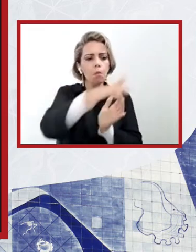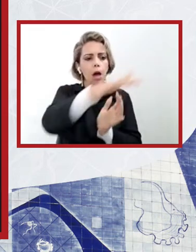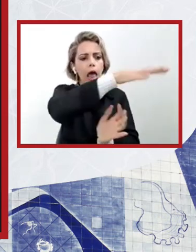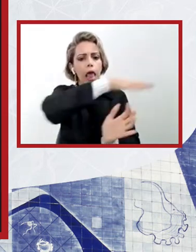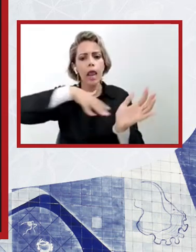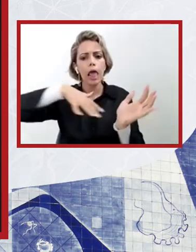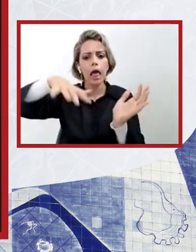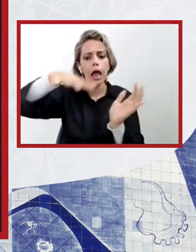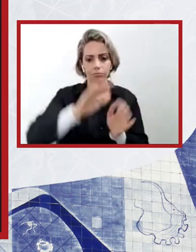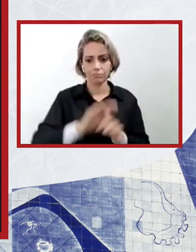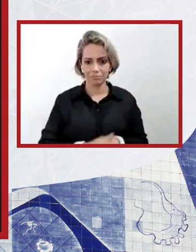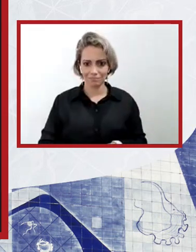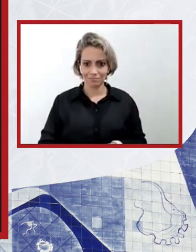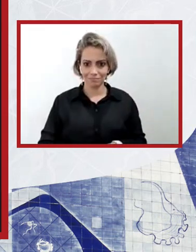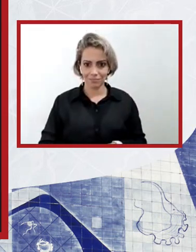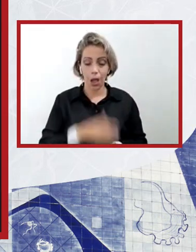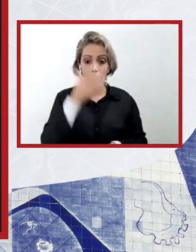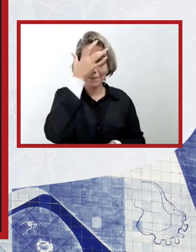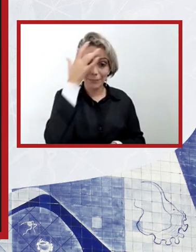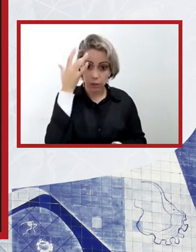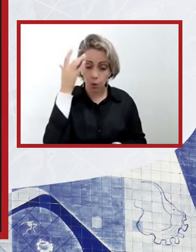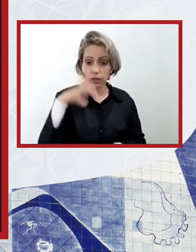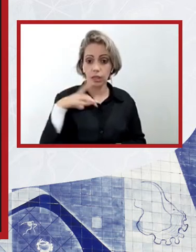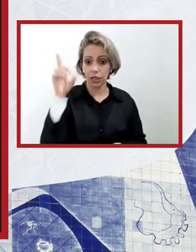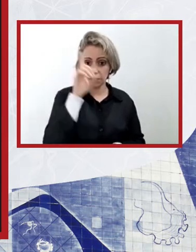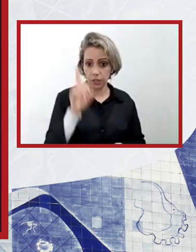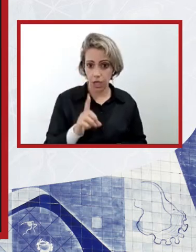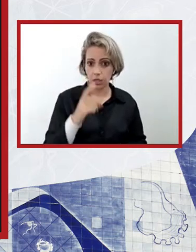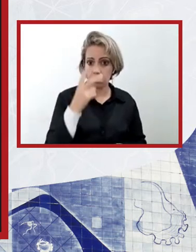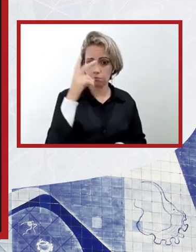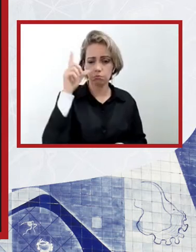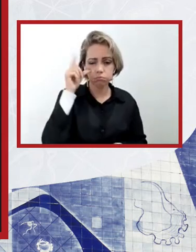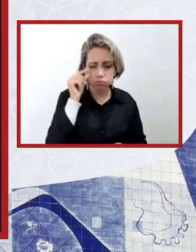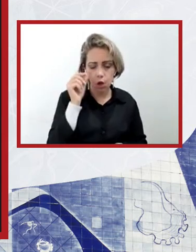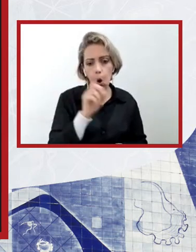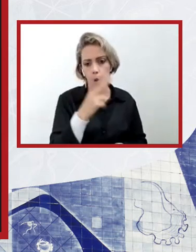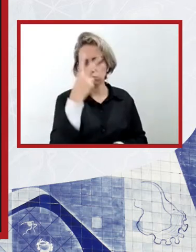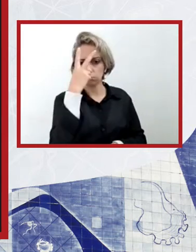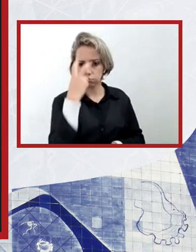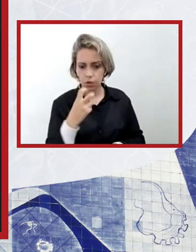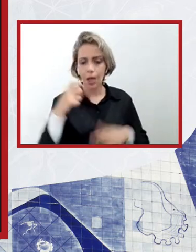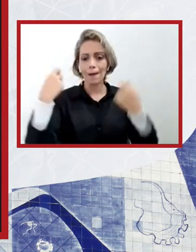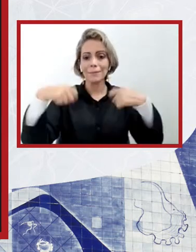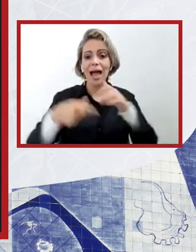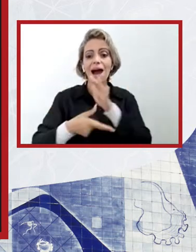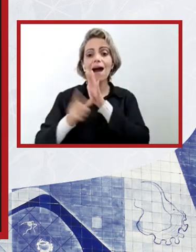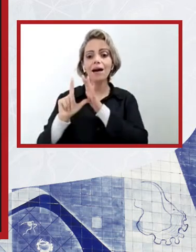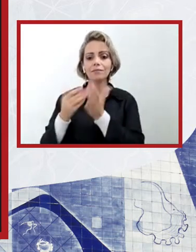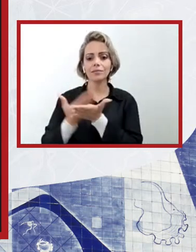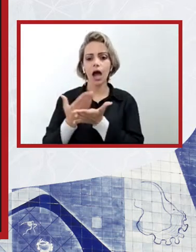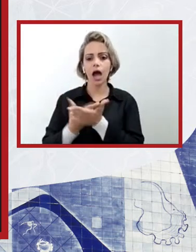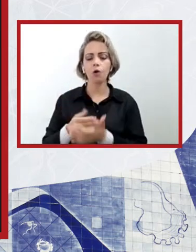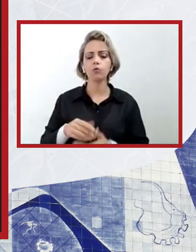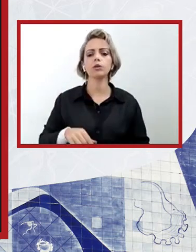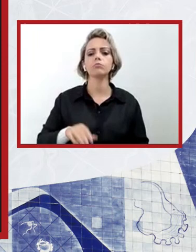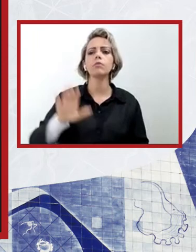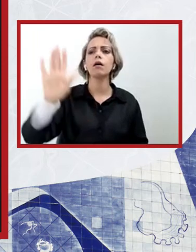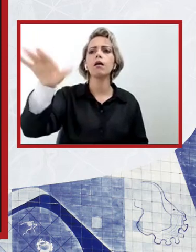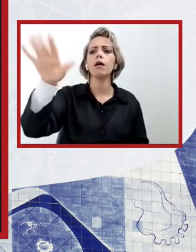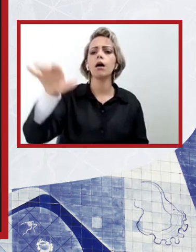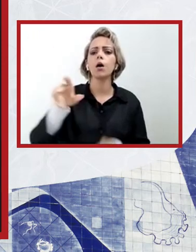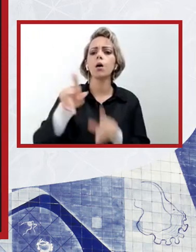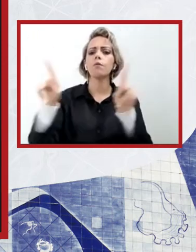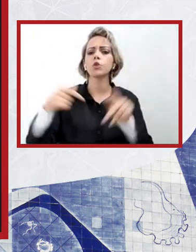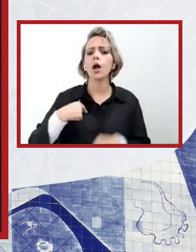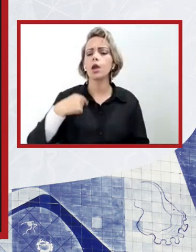existe. Porque você olha para a pessoa e você descobre se a pessoa tem deficiência visual ou não. Se ela está com óculos escuros, uma bengala, você vai